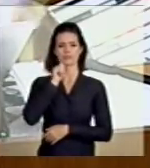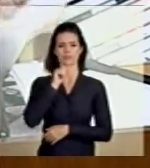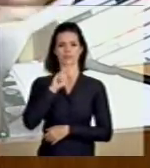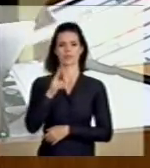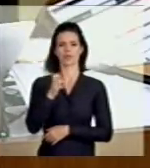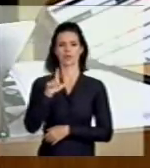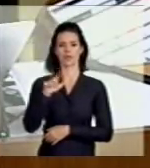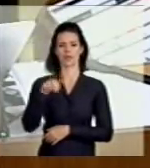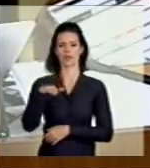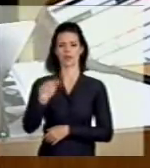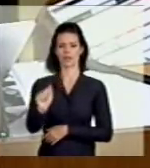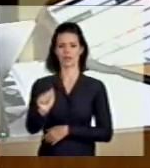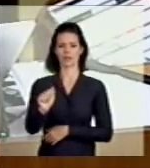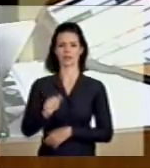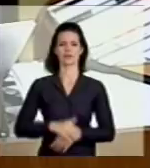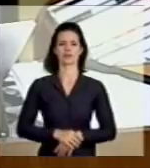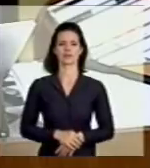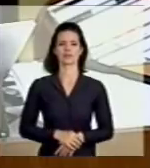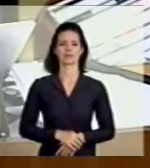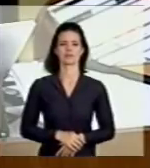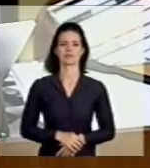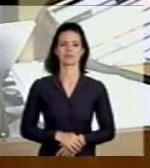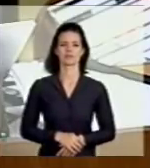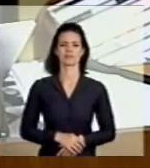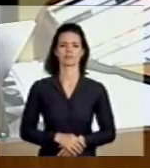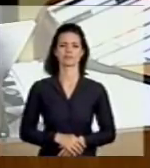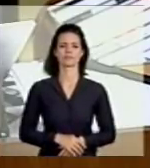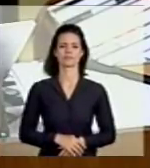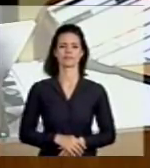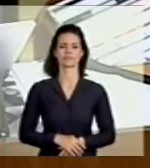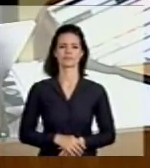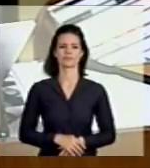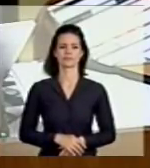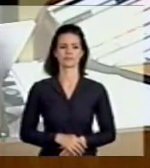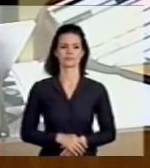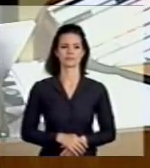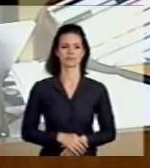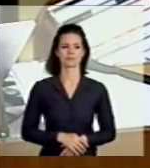Campos Refosco, que consigno em meu voto. E